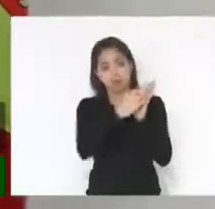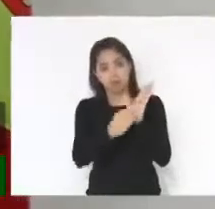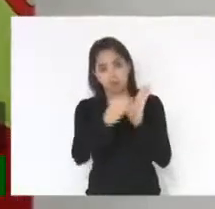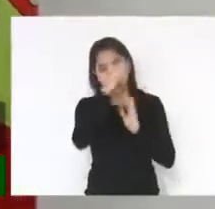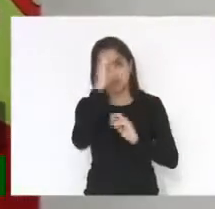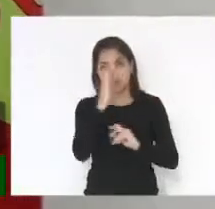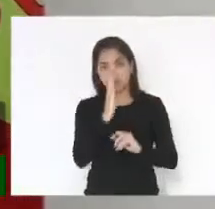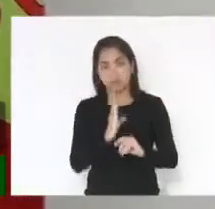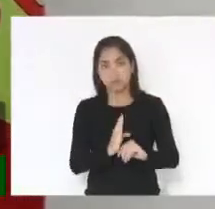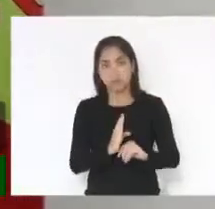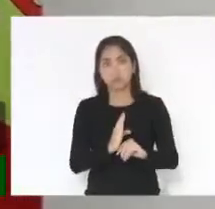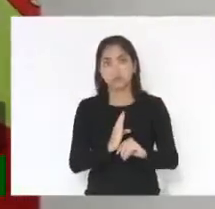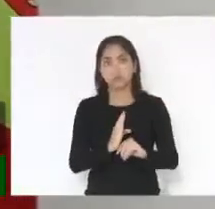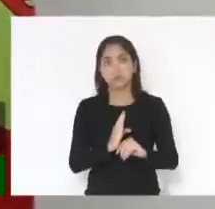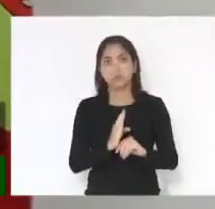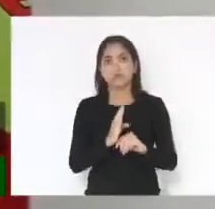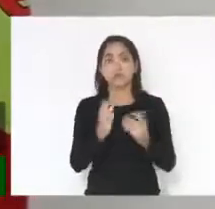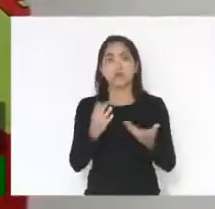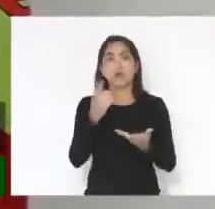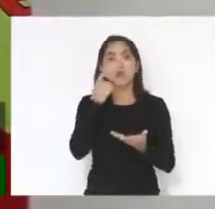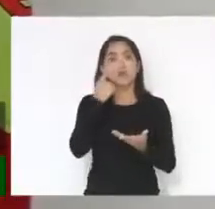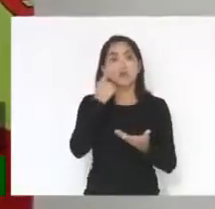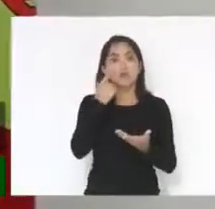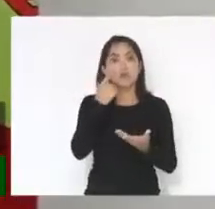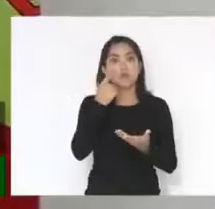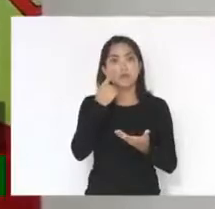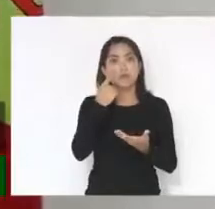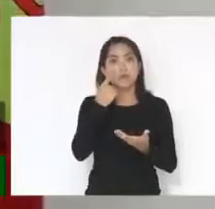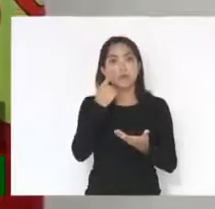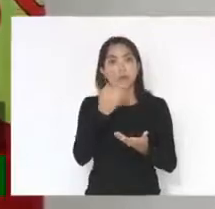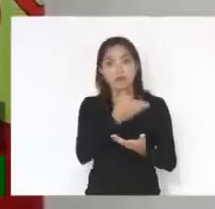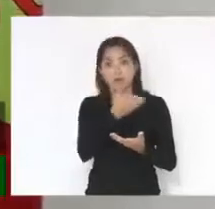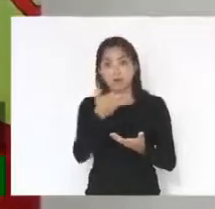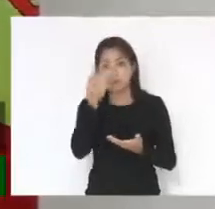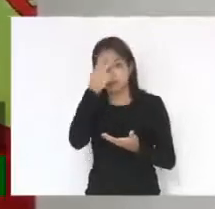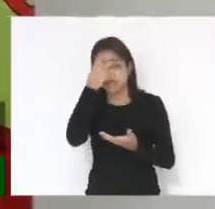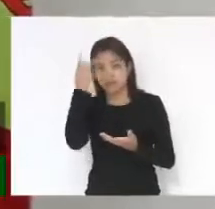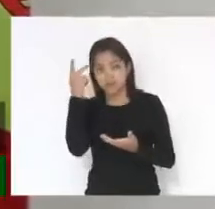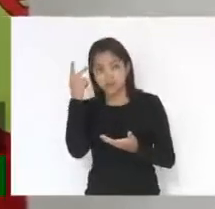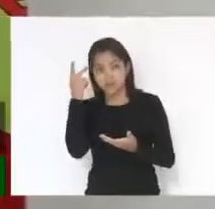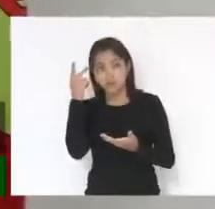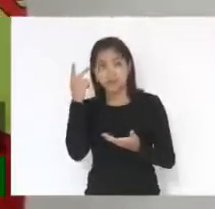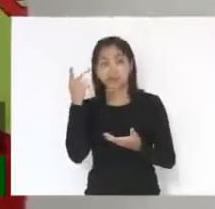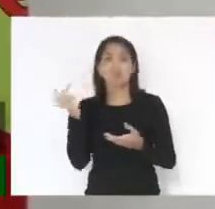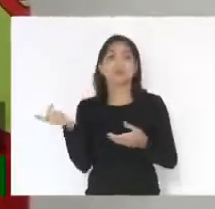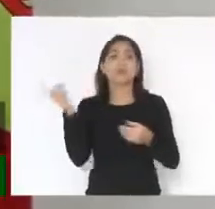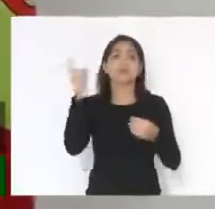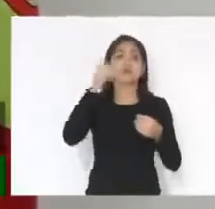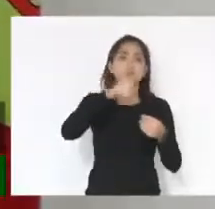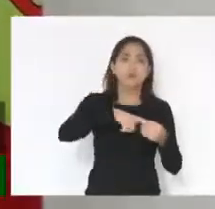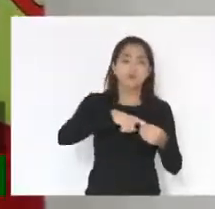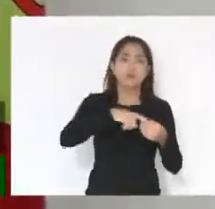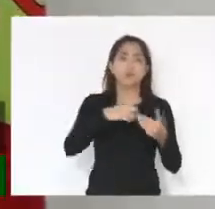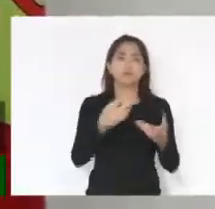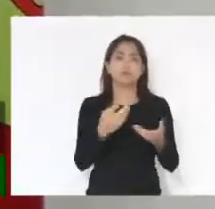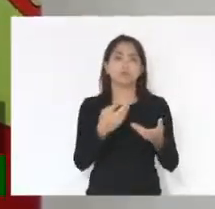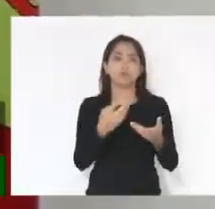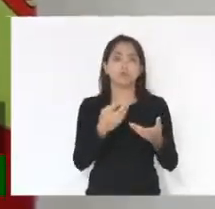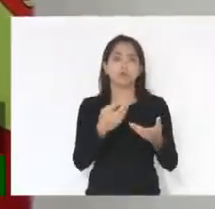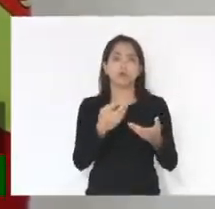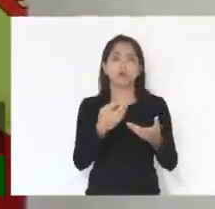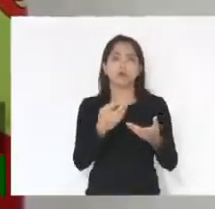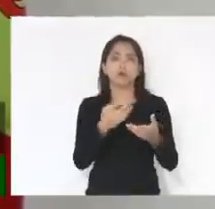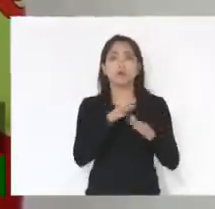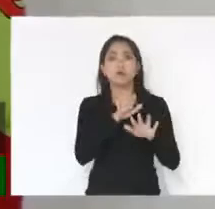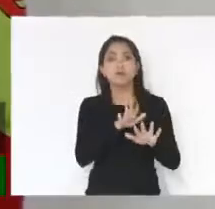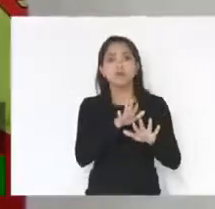Brasil. Vamos mandar essas pessoas de novo, de volta para o município? Vamos